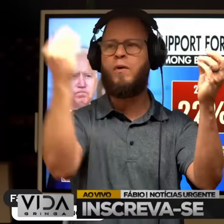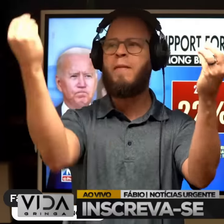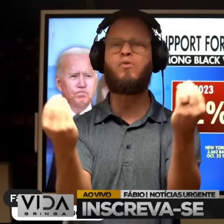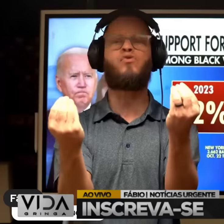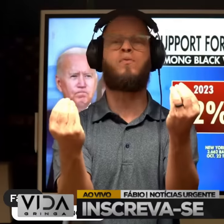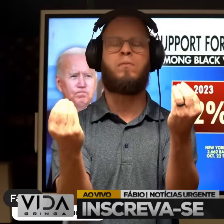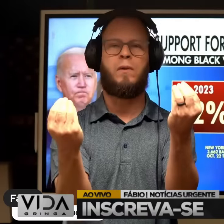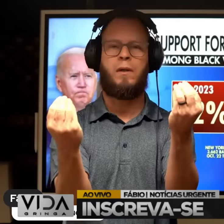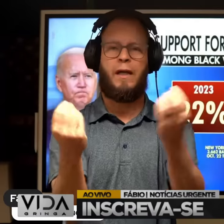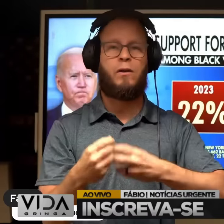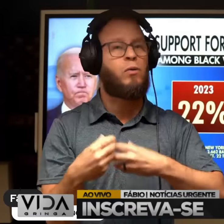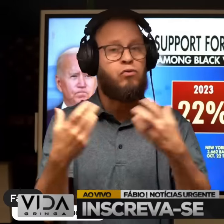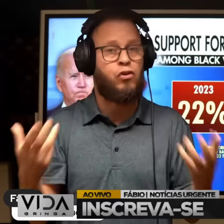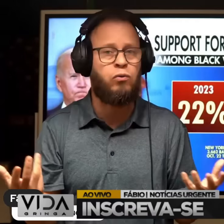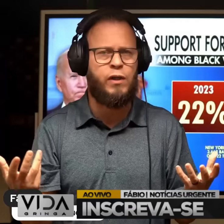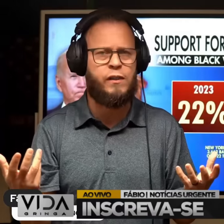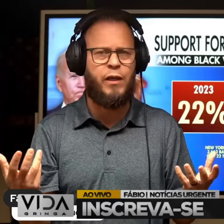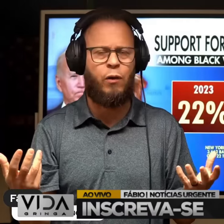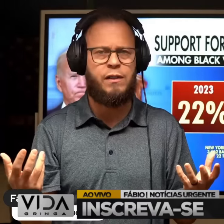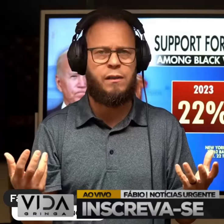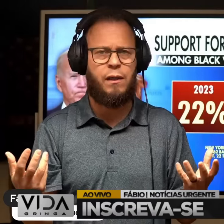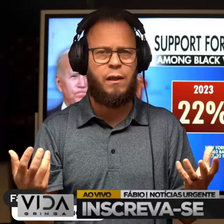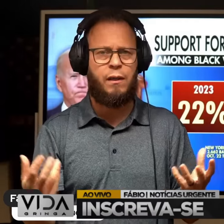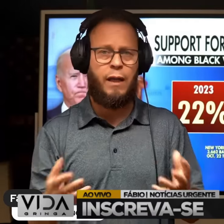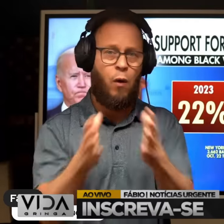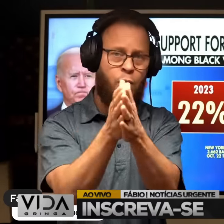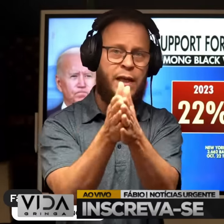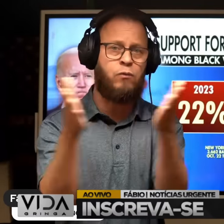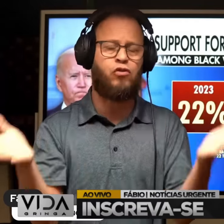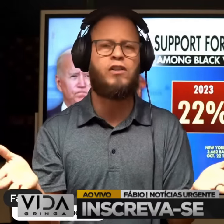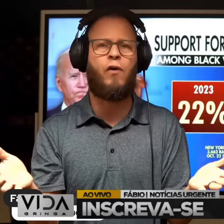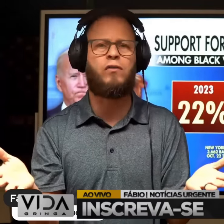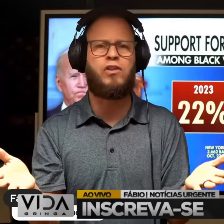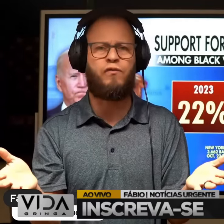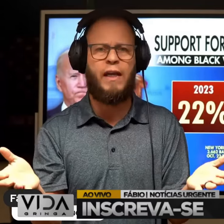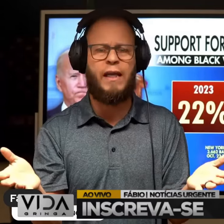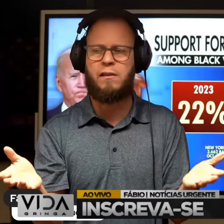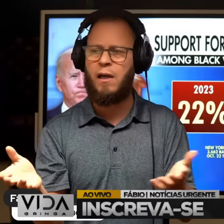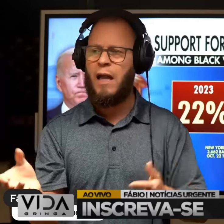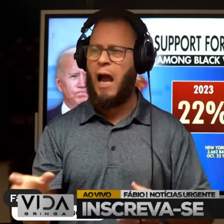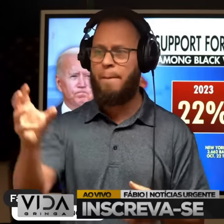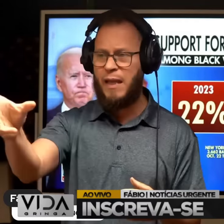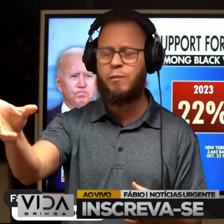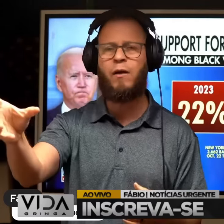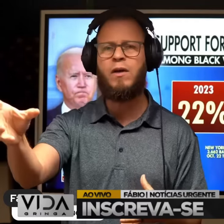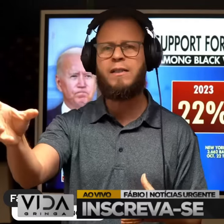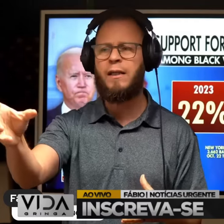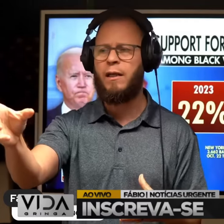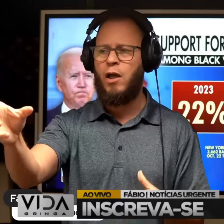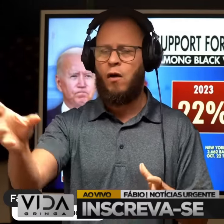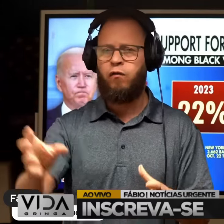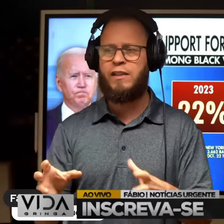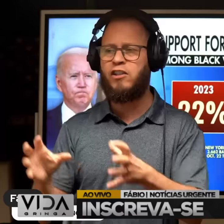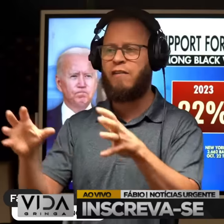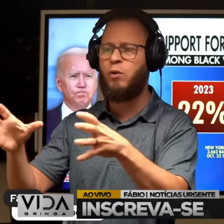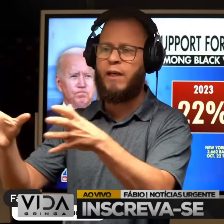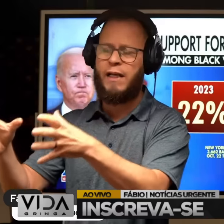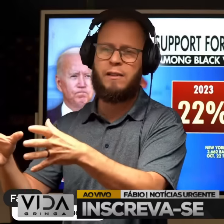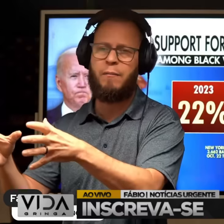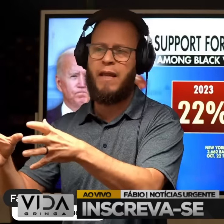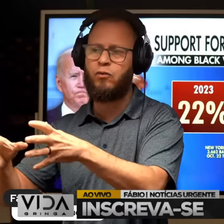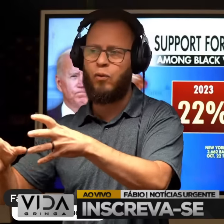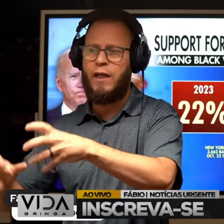um e menos um. Então não são 2 milhões. É 1 milhão só de votos de diferença. A mesma coisa aqui. Você está vendo